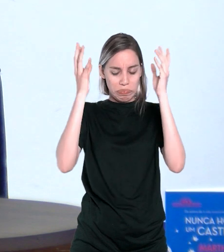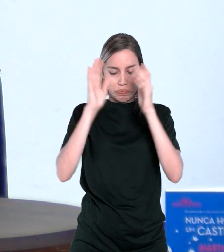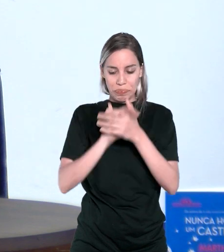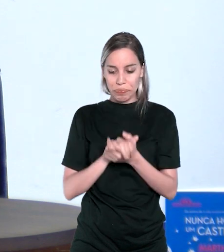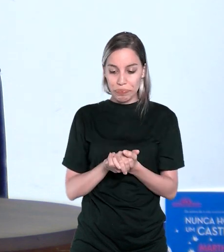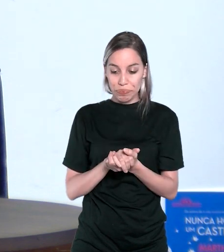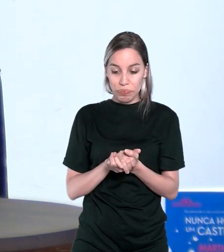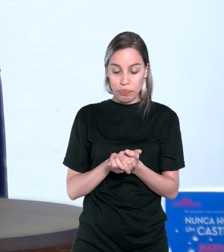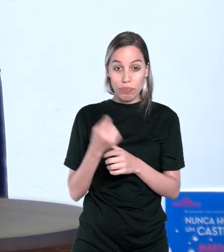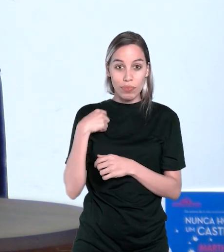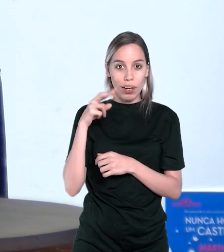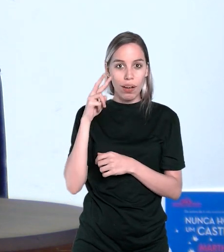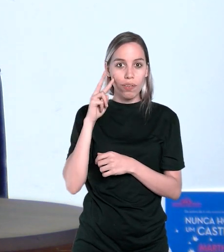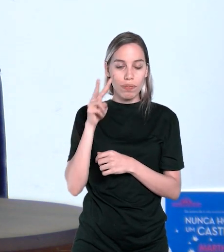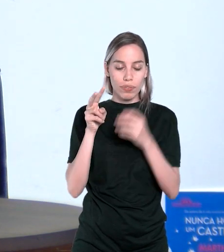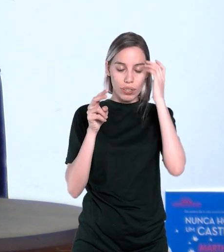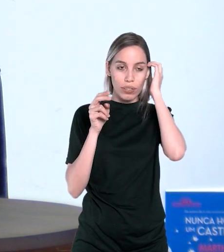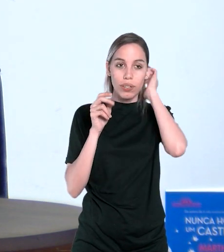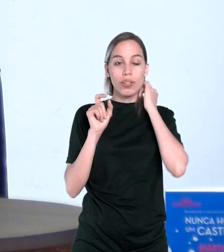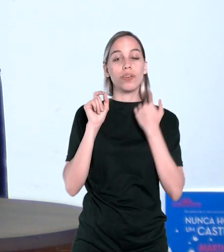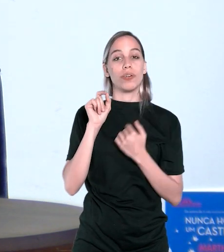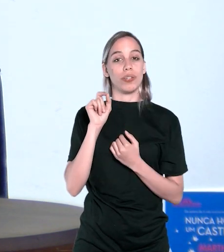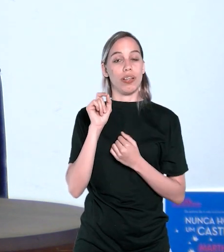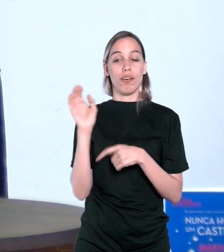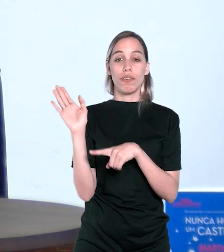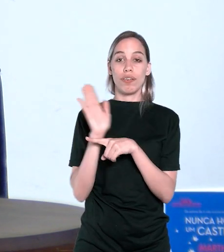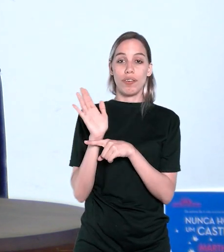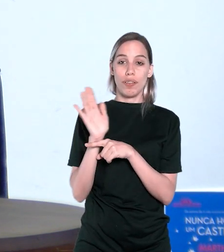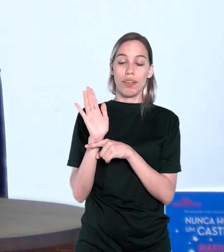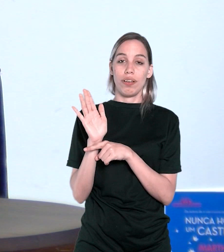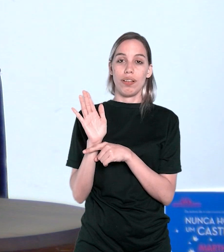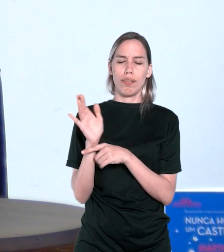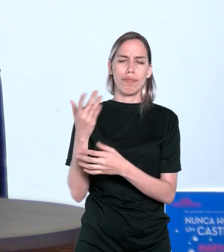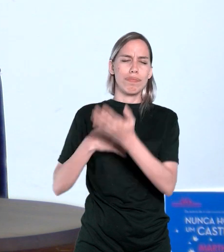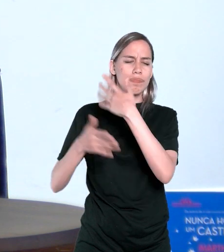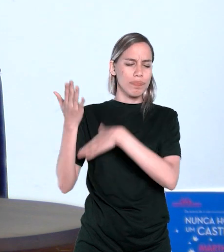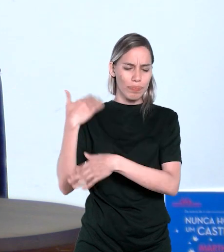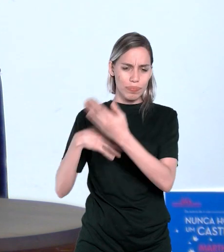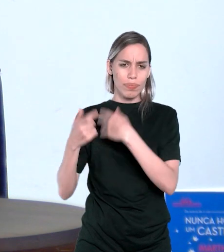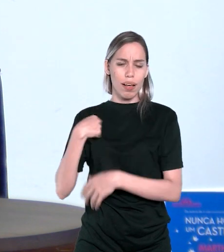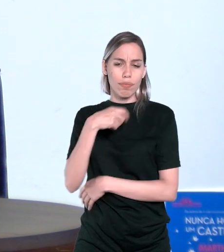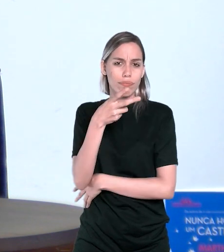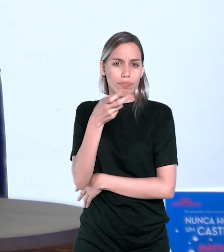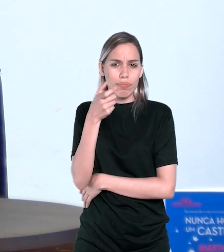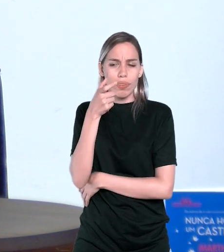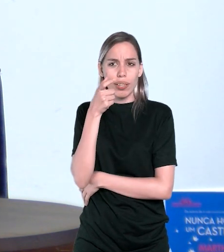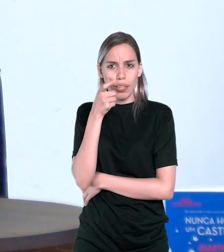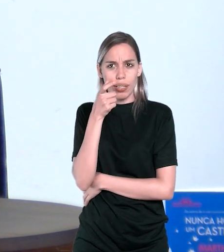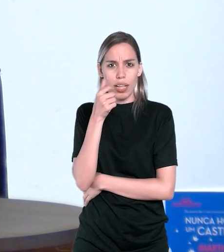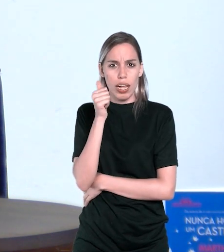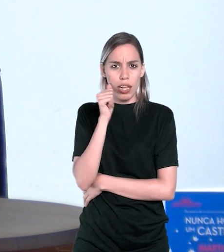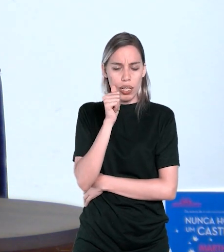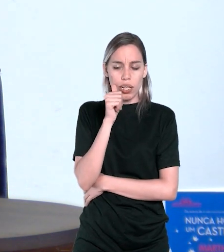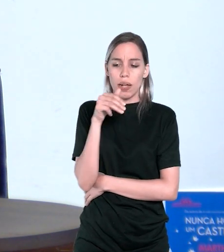E eu tinha visto esse filme há muitos anos atrás e vi de novo. E eu fiquei impressionada como que a Madame